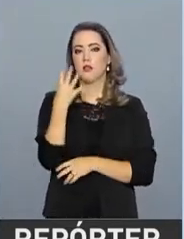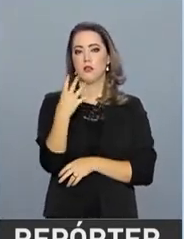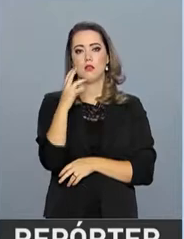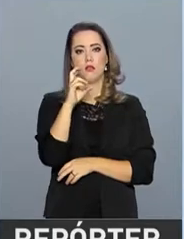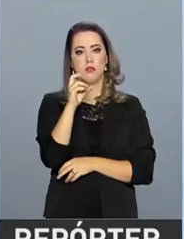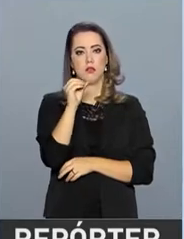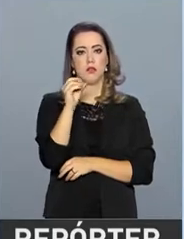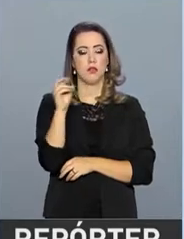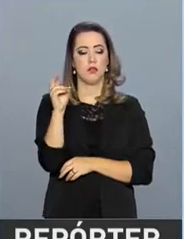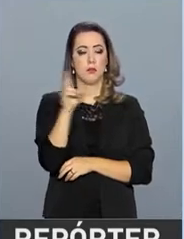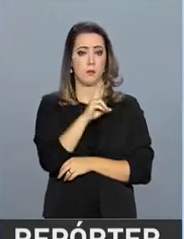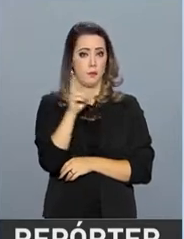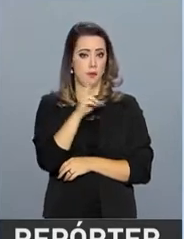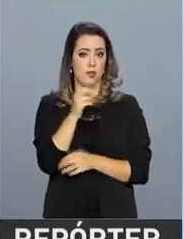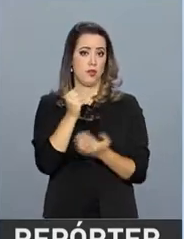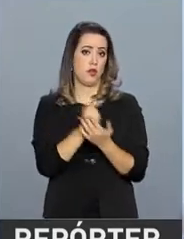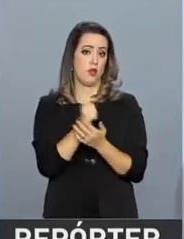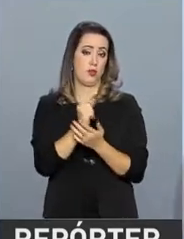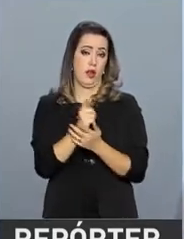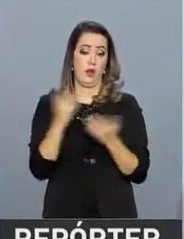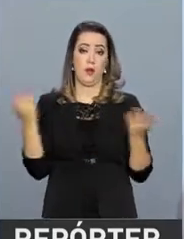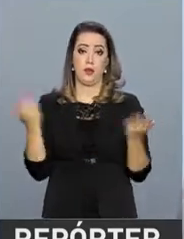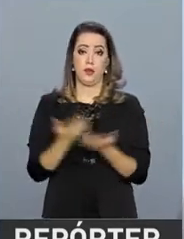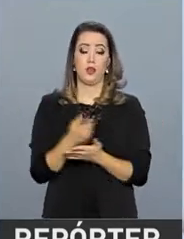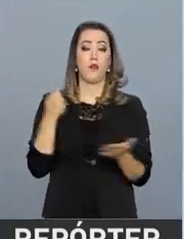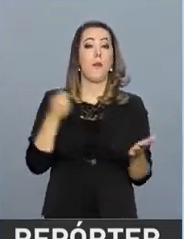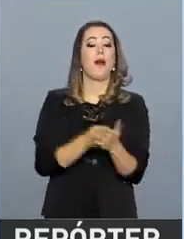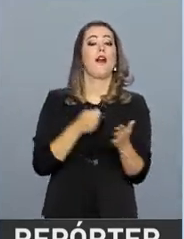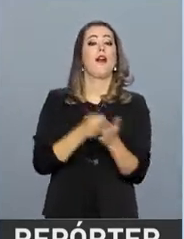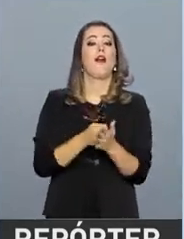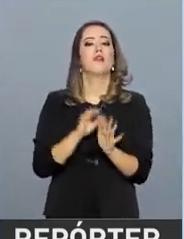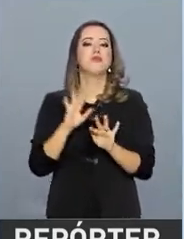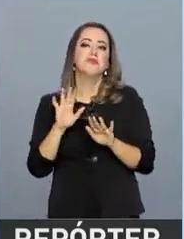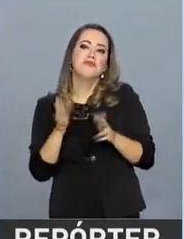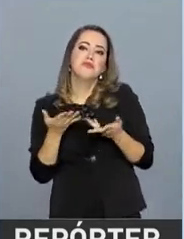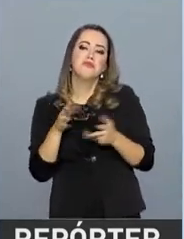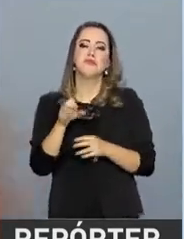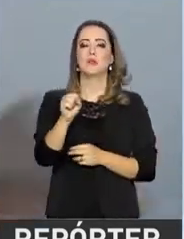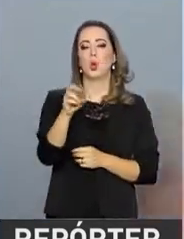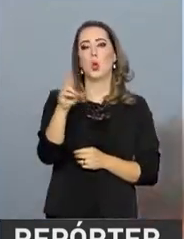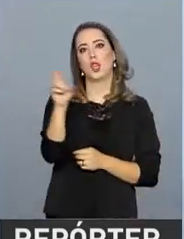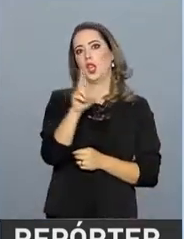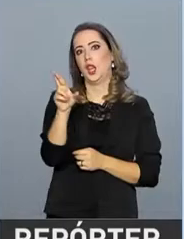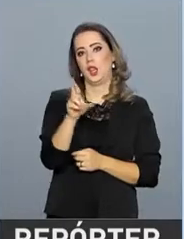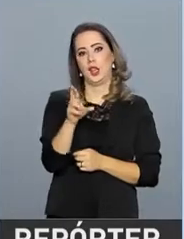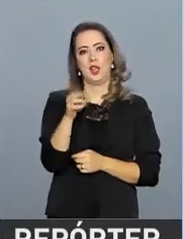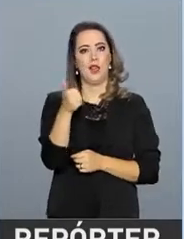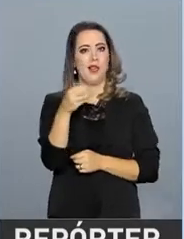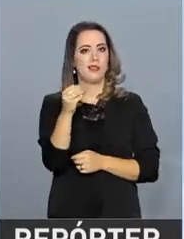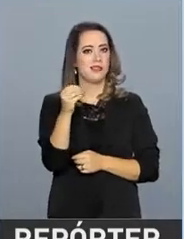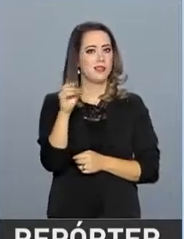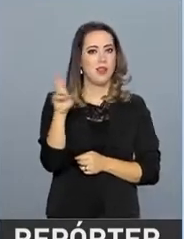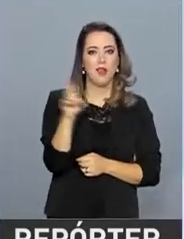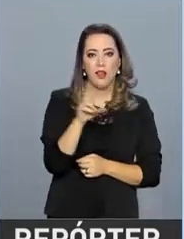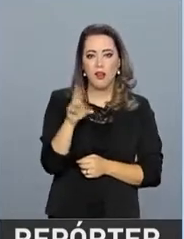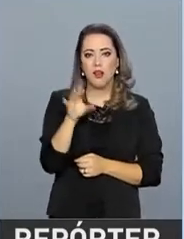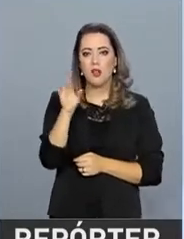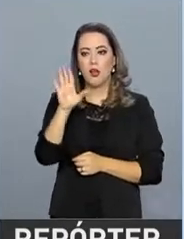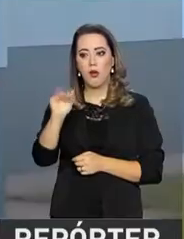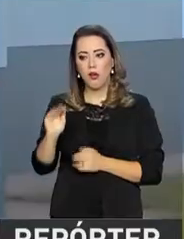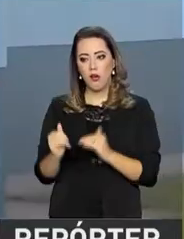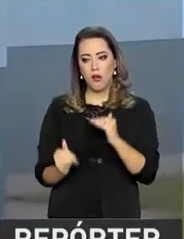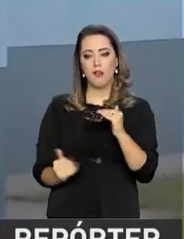de aluguel e agora aqui vão pagar algo em torno de 80 100 e 120